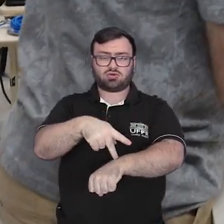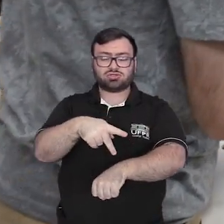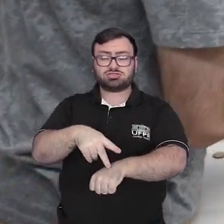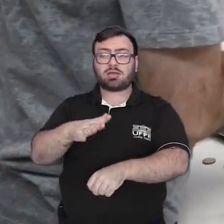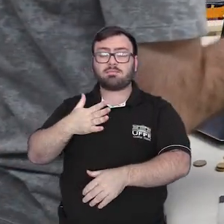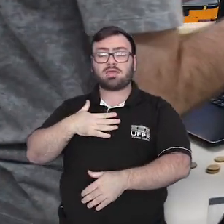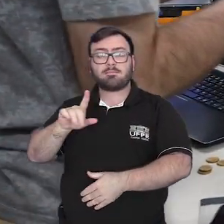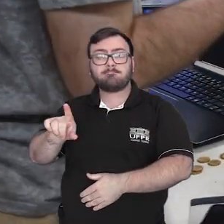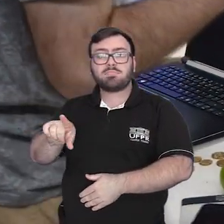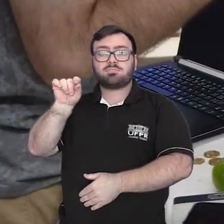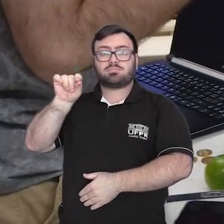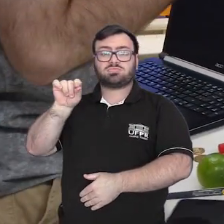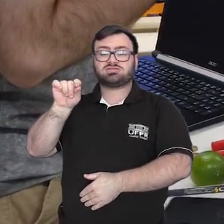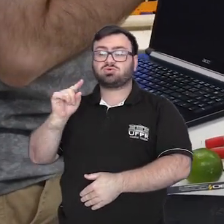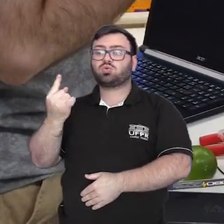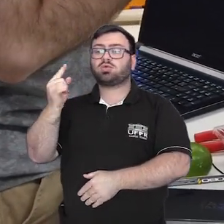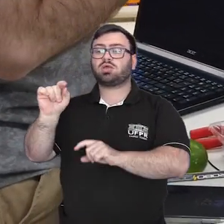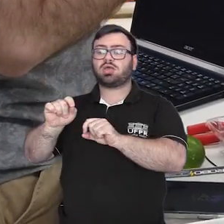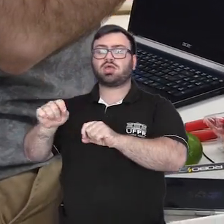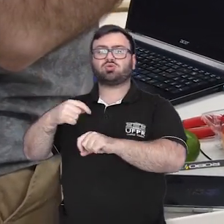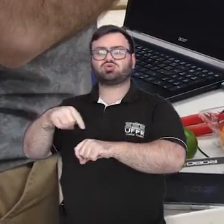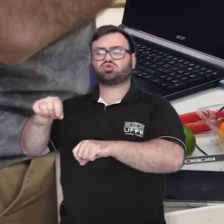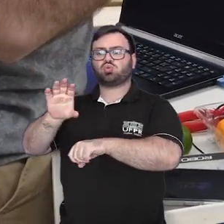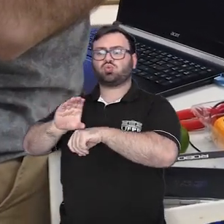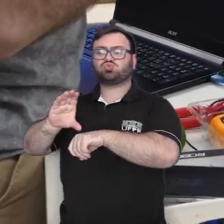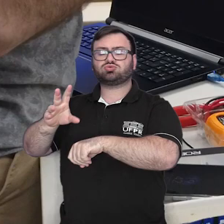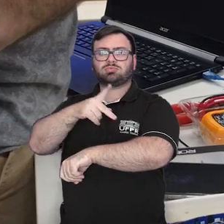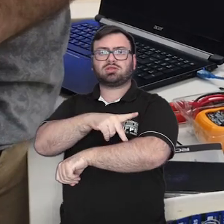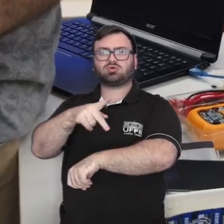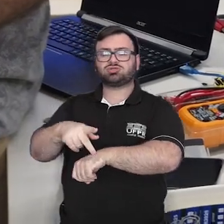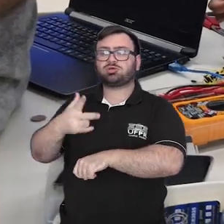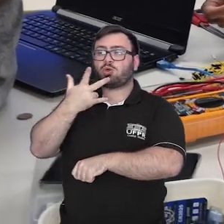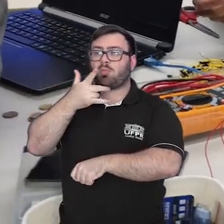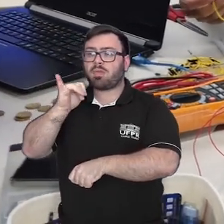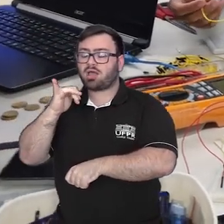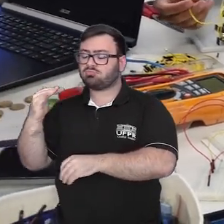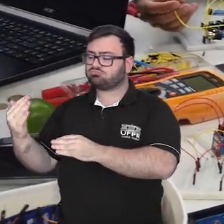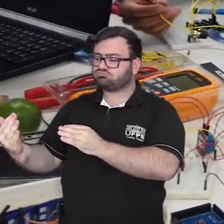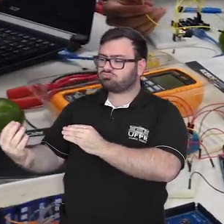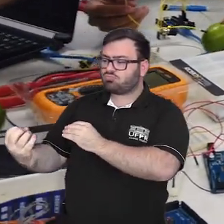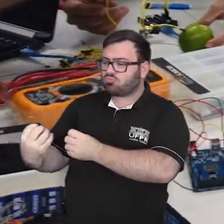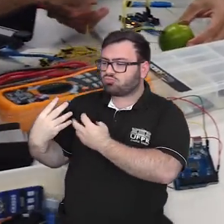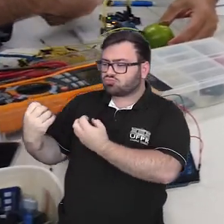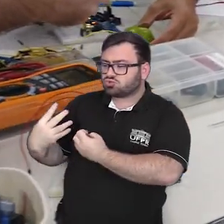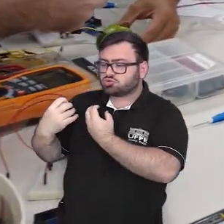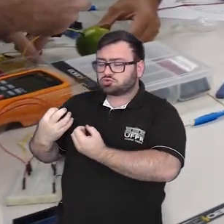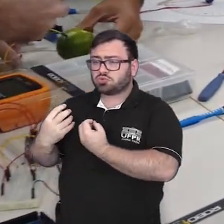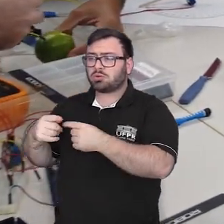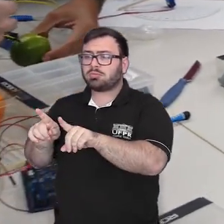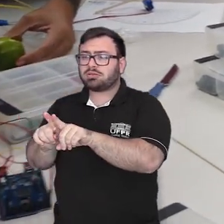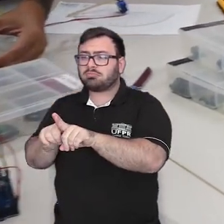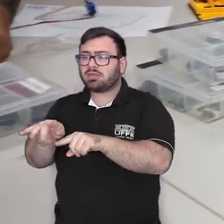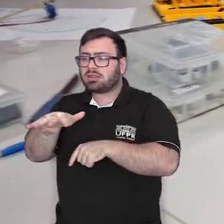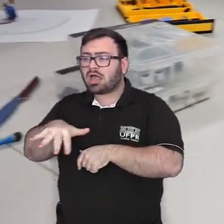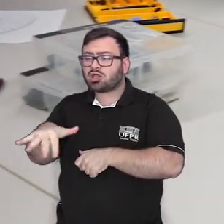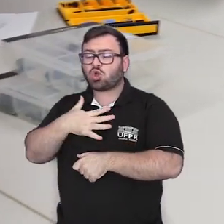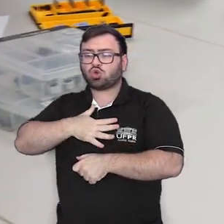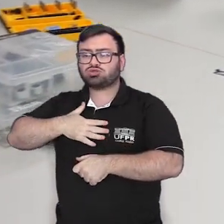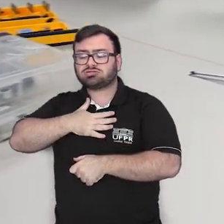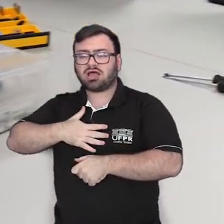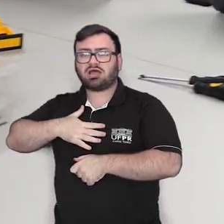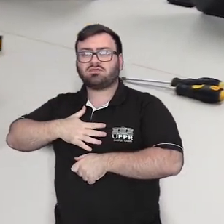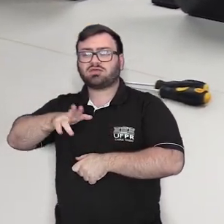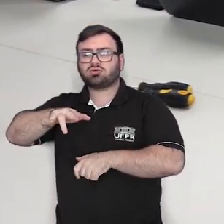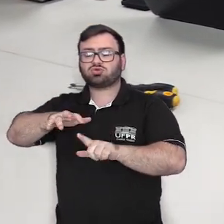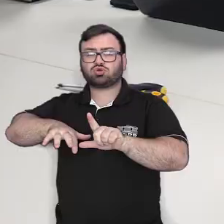Até que minha primeira opção foi ir para a área da docência, para fazer pedagogia. E o meu pai, ele me incentivou um pouco para tentar acompanhar no que eu já estava acostumado, que era a questão